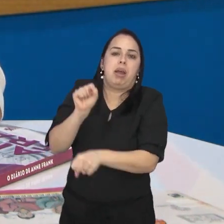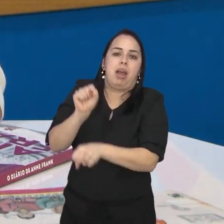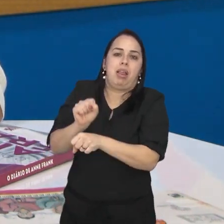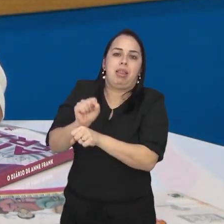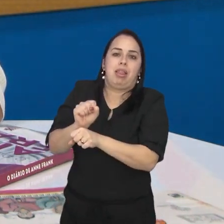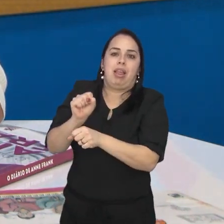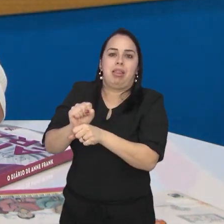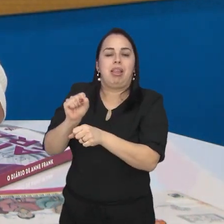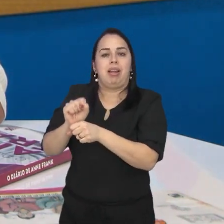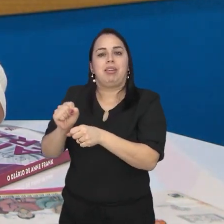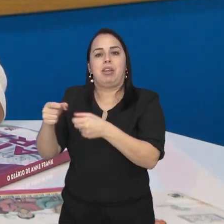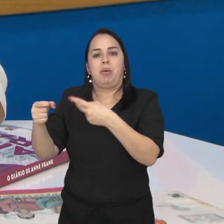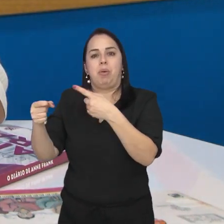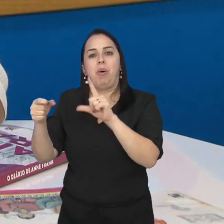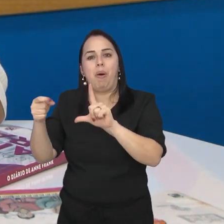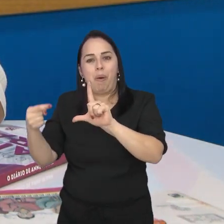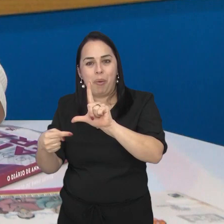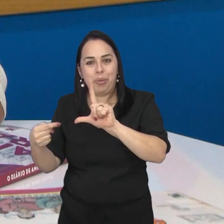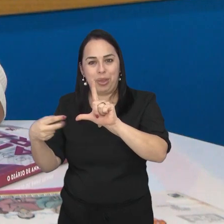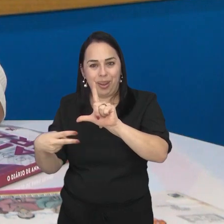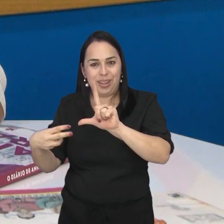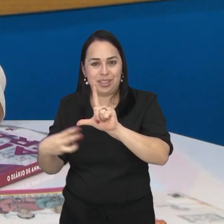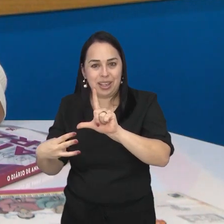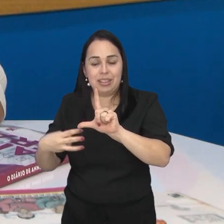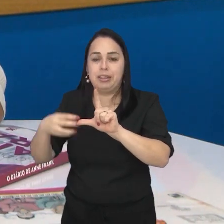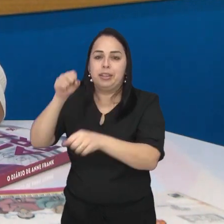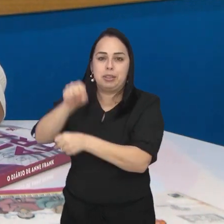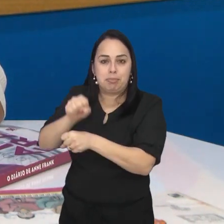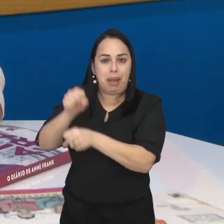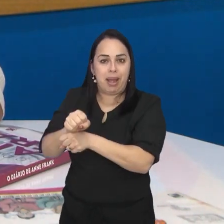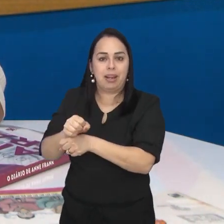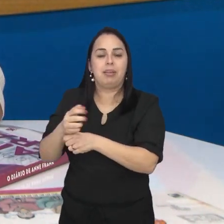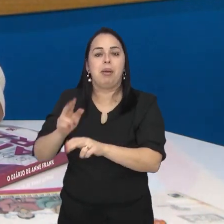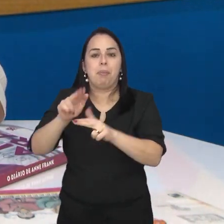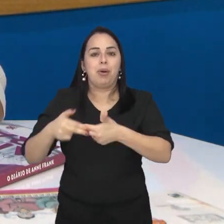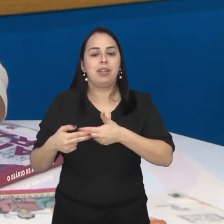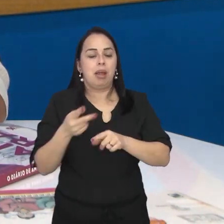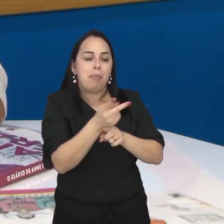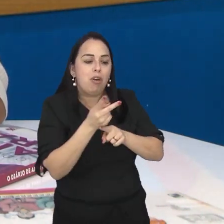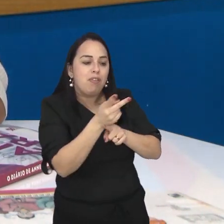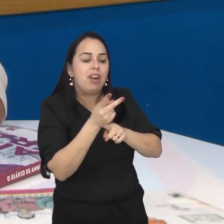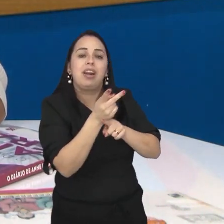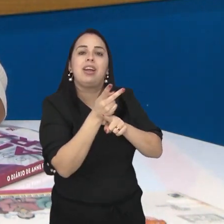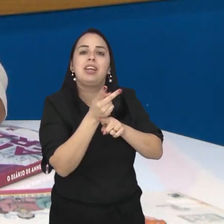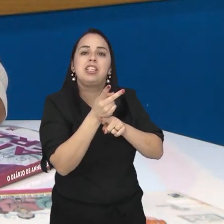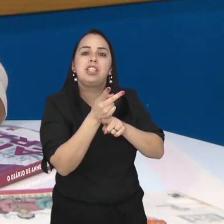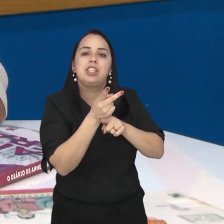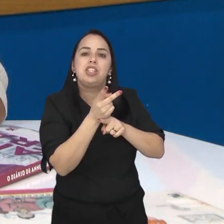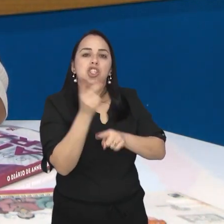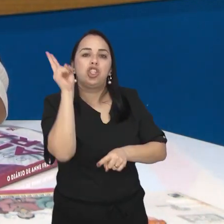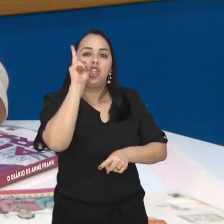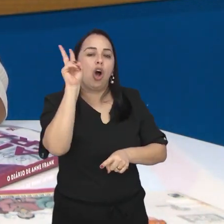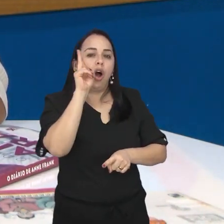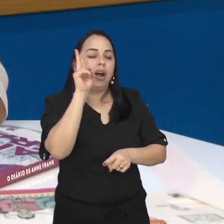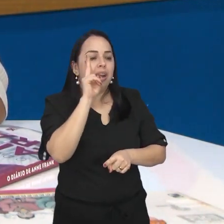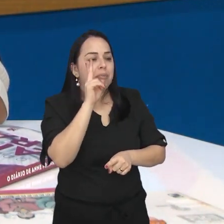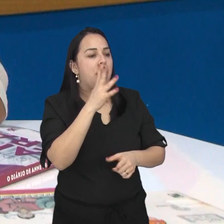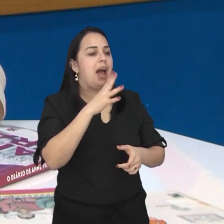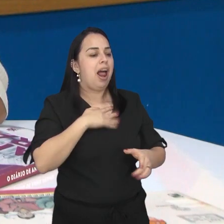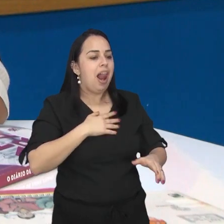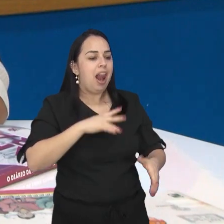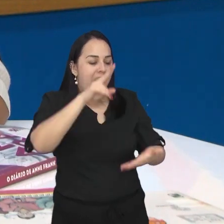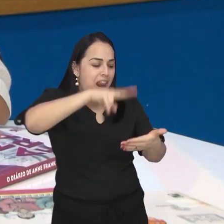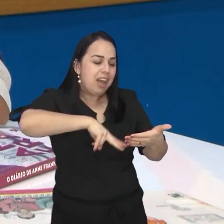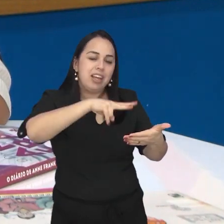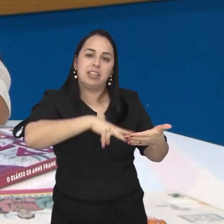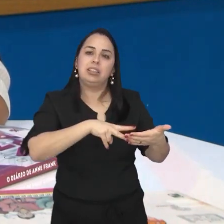que esperar o capítulo lançar, aí eu fui procurar histórias que as pessoas inventavam para poder tirar essa